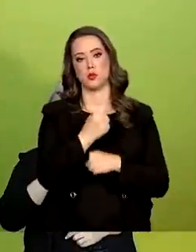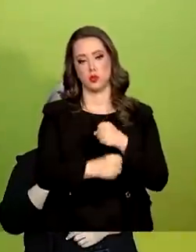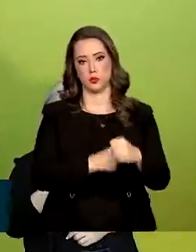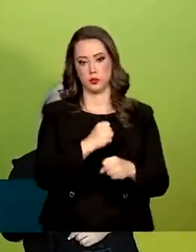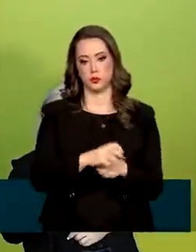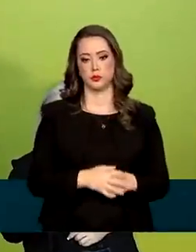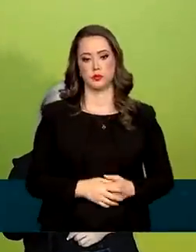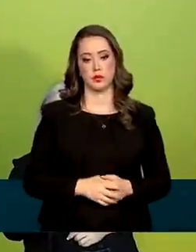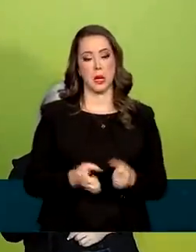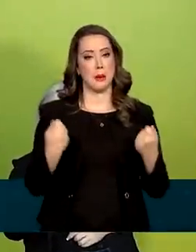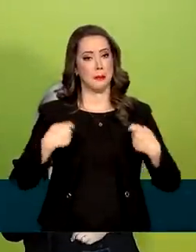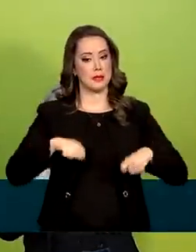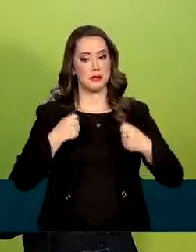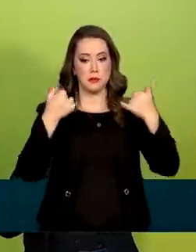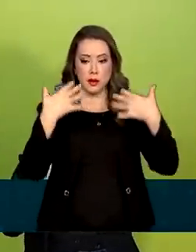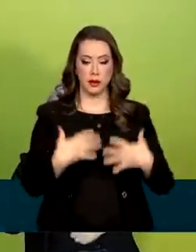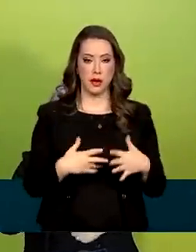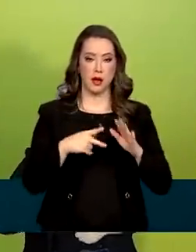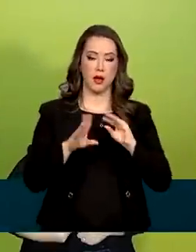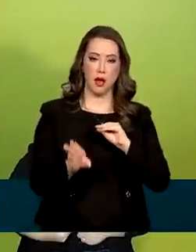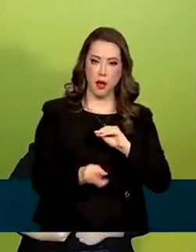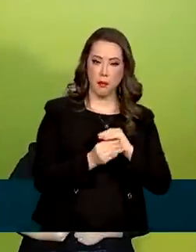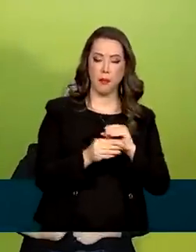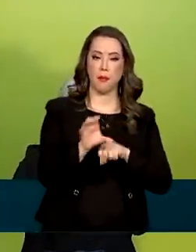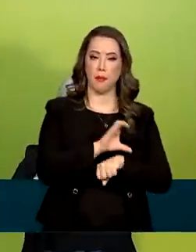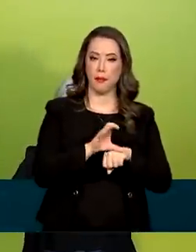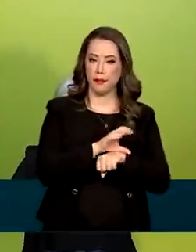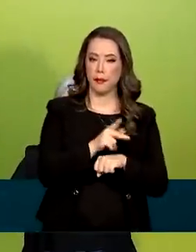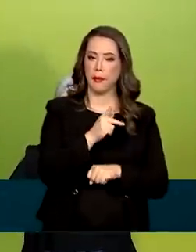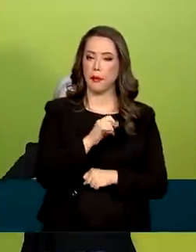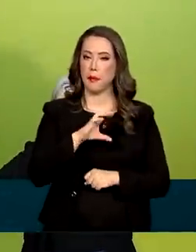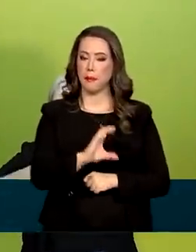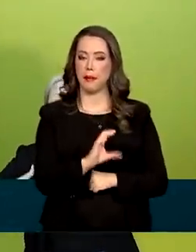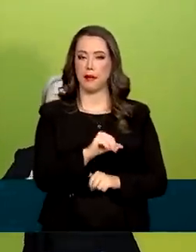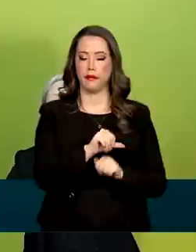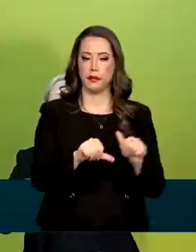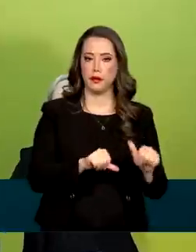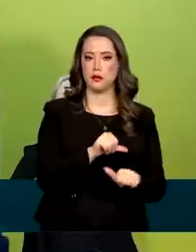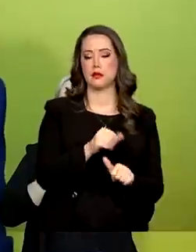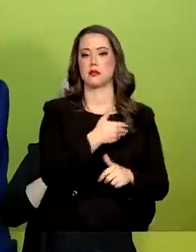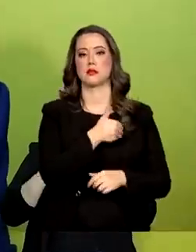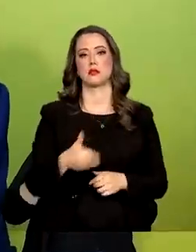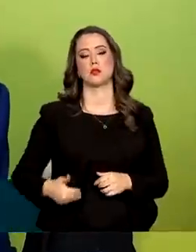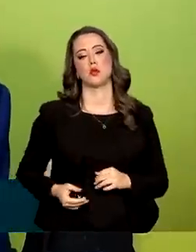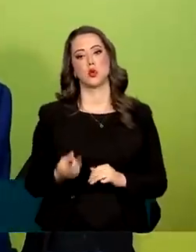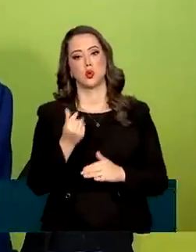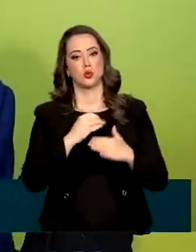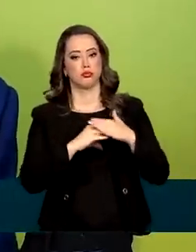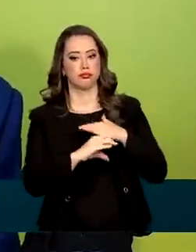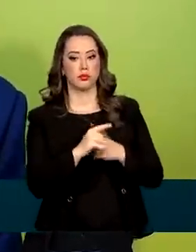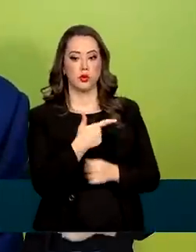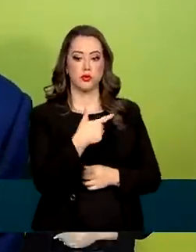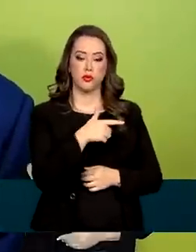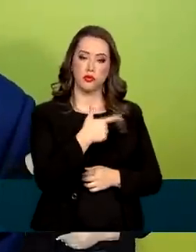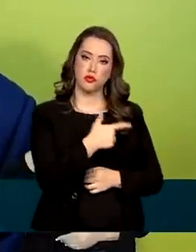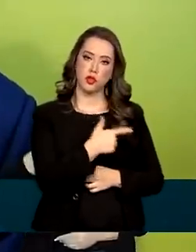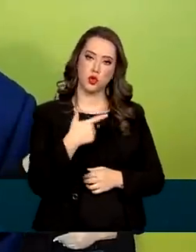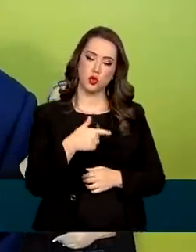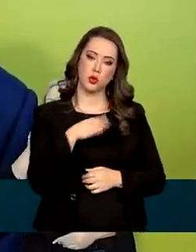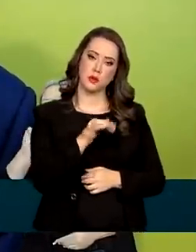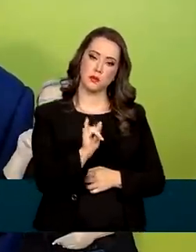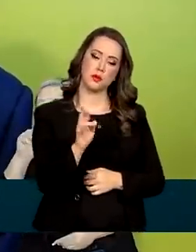a PEC da transição cujo o maior recurso 22 bilhões de